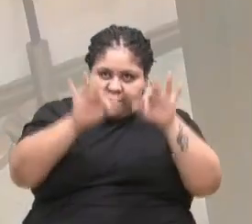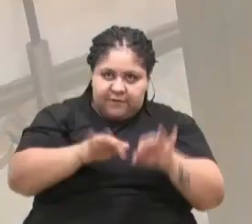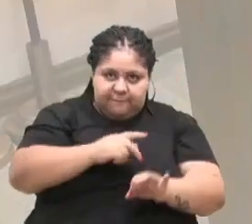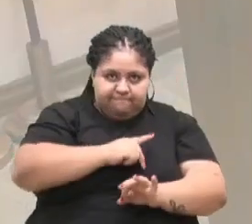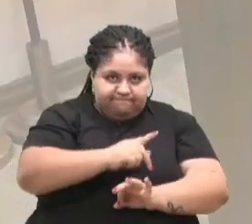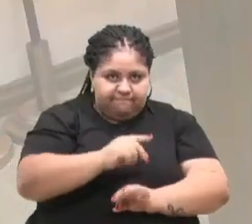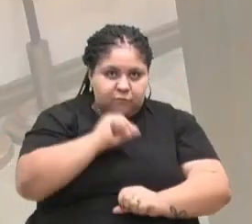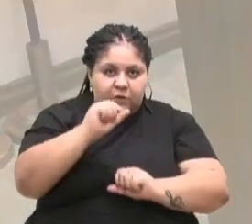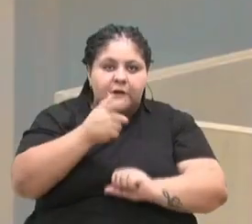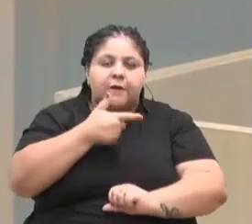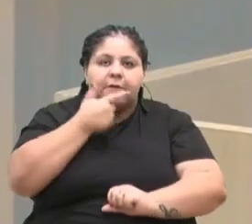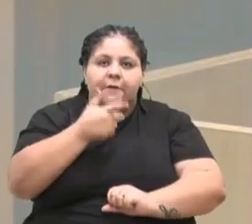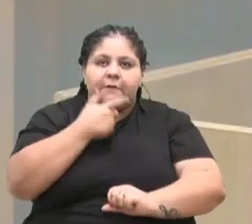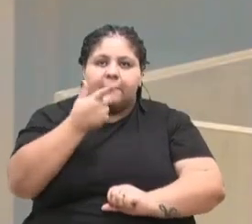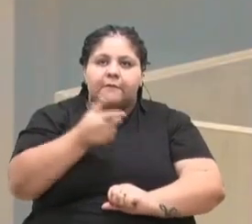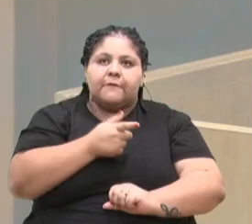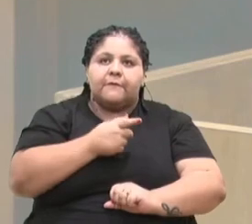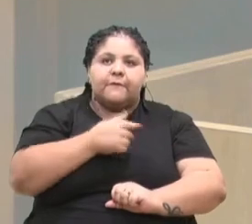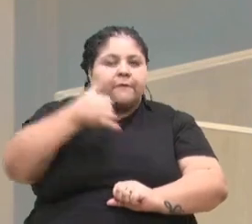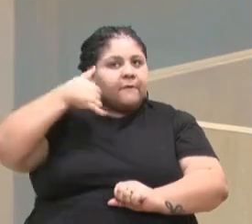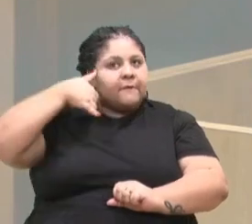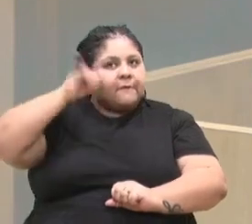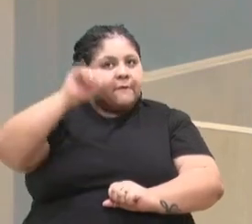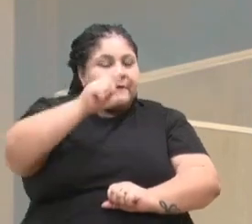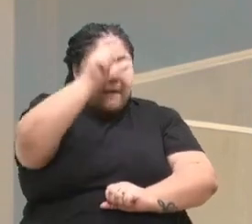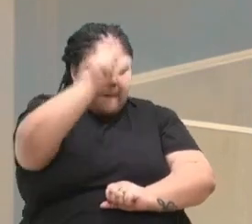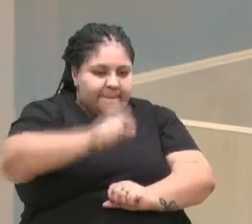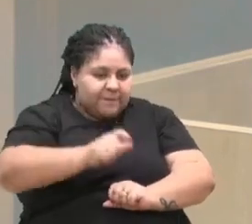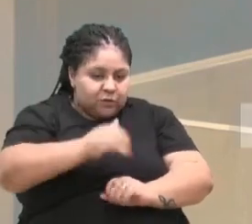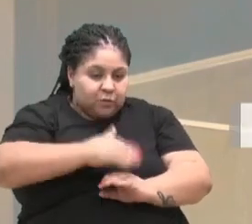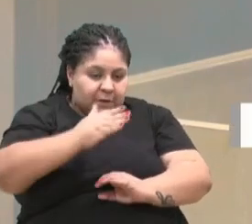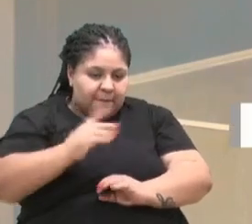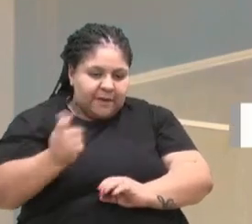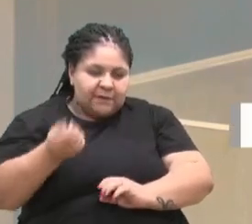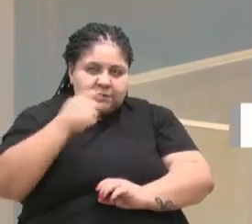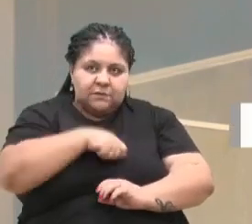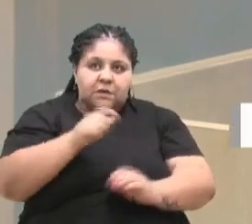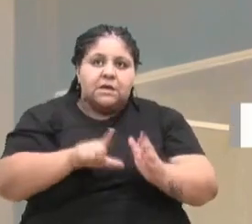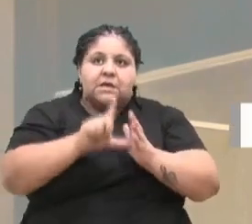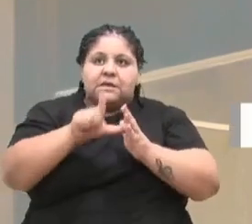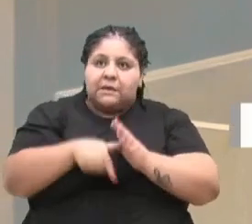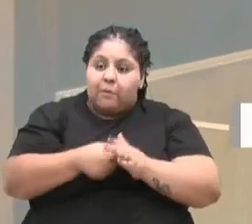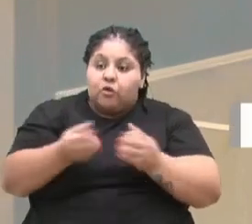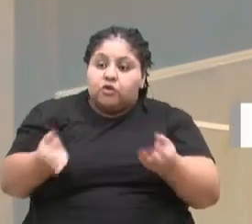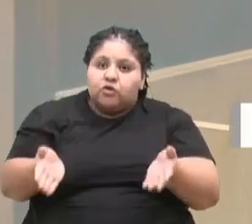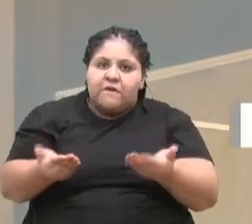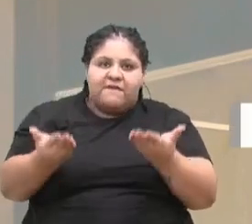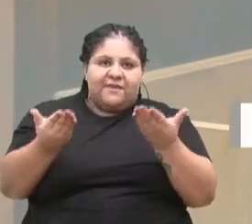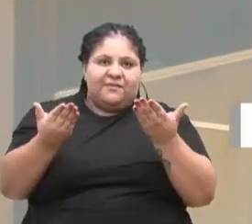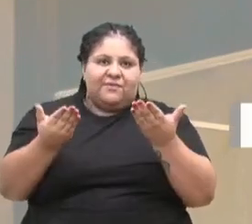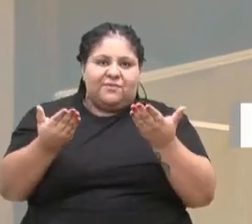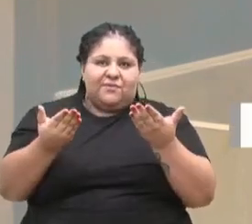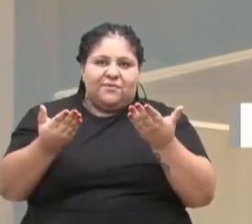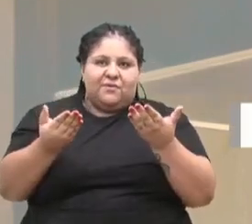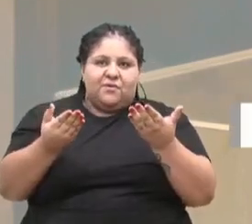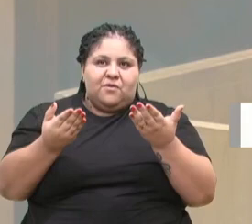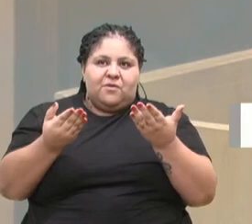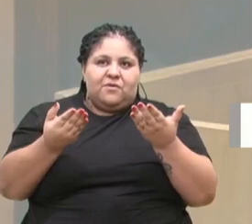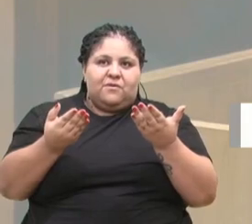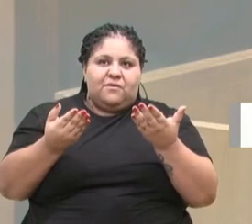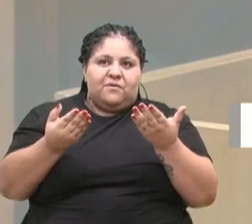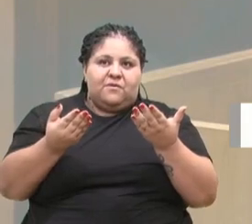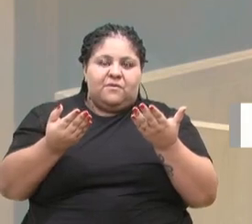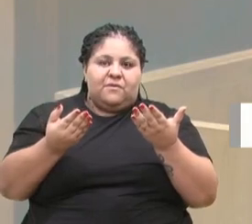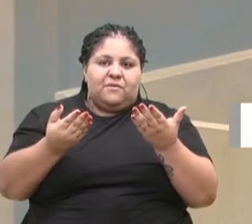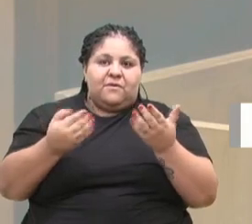Cadori. A prevenção, para mim, é a pessoa que mais precisa. Depois do evento. Primeiro vamos ajeitar a casa, depois do evento.